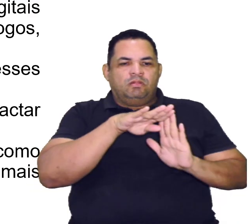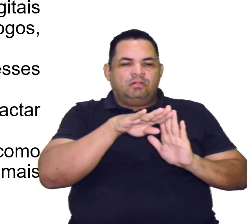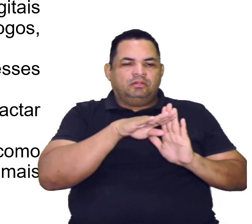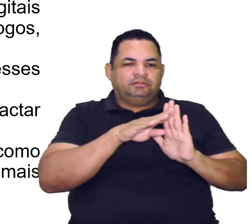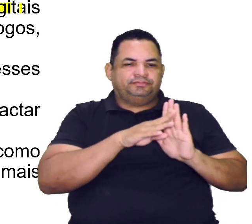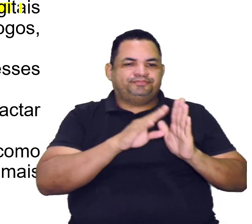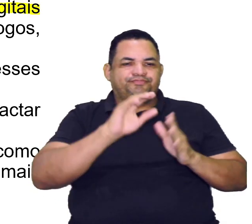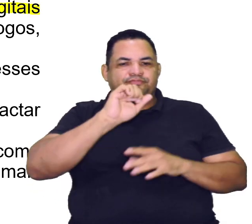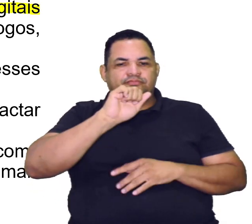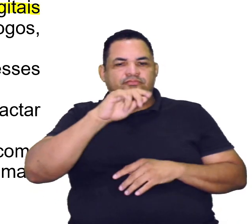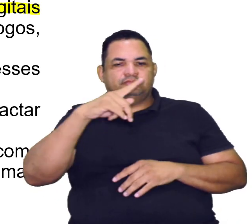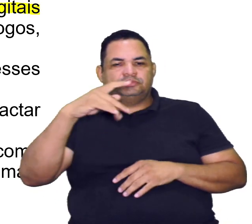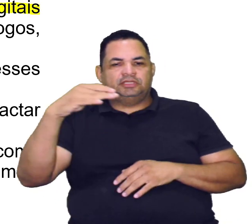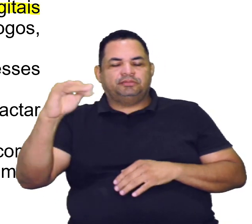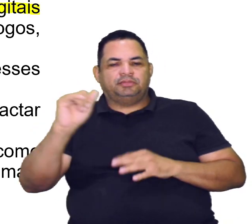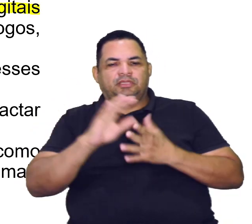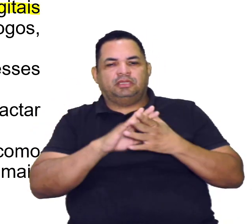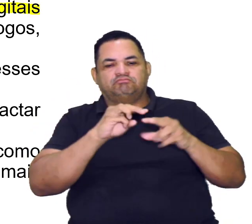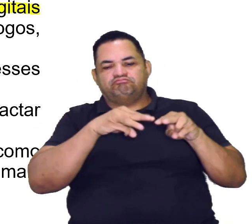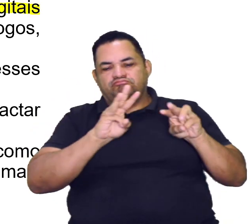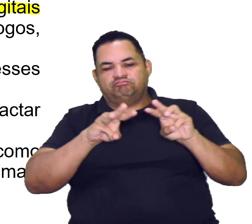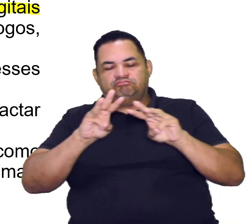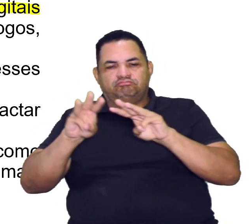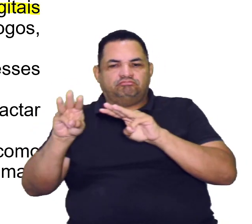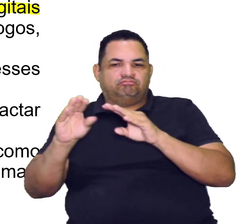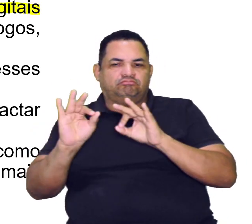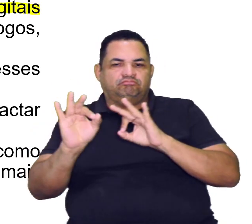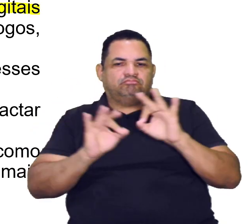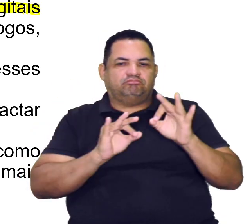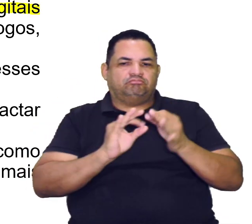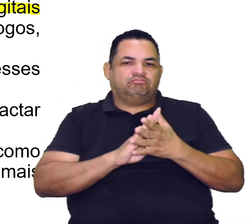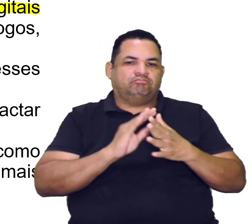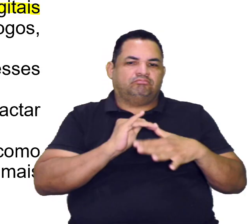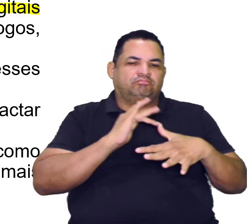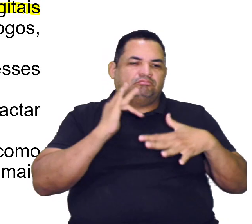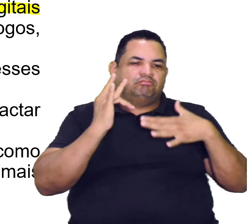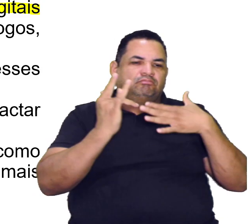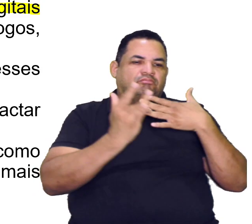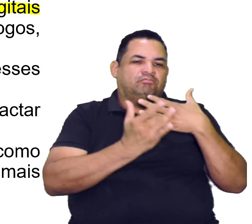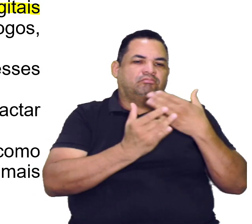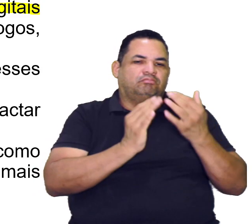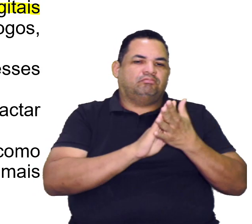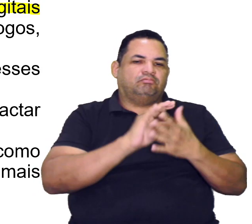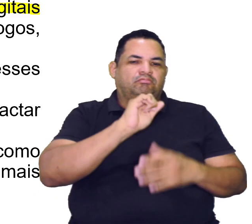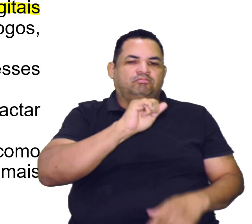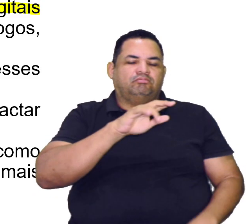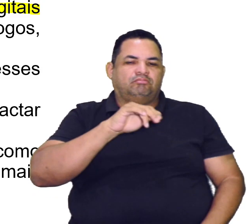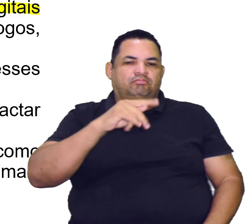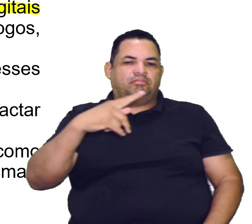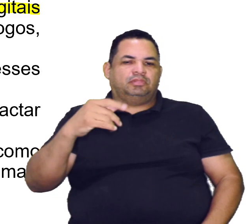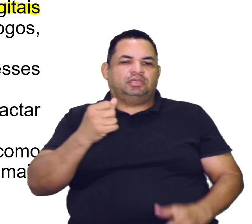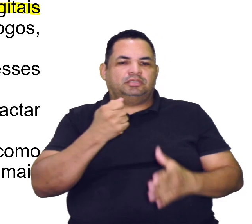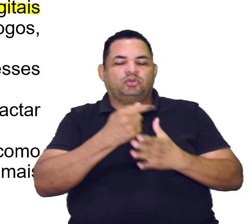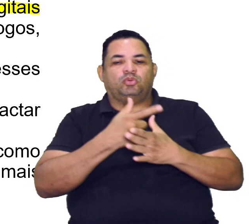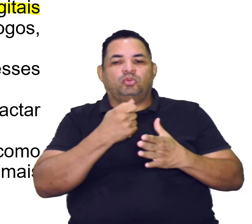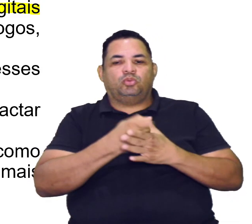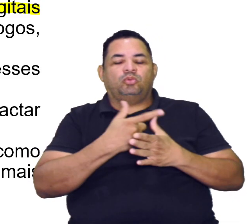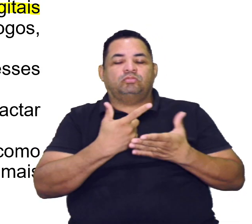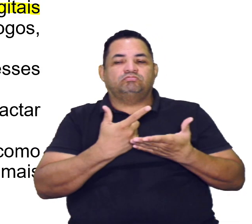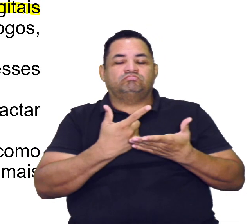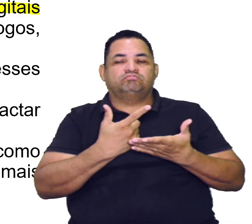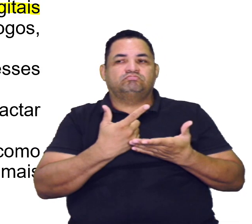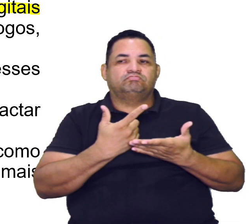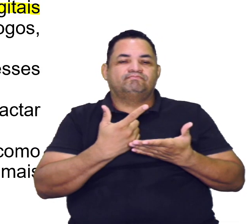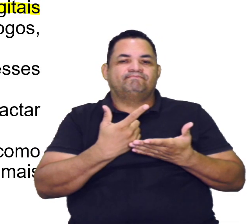listassem aplicativos e plataformas digitais, né? Redes sociais, aplicativos de compras, que